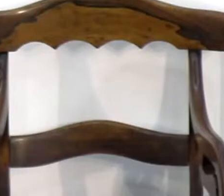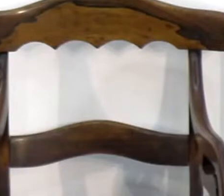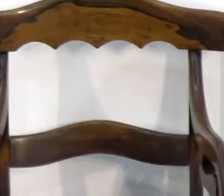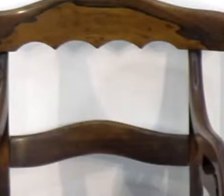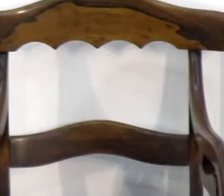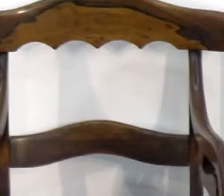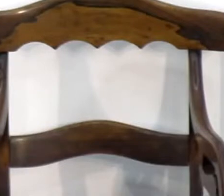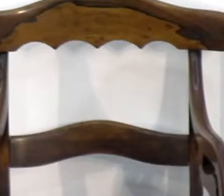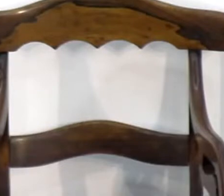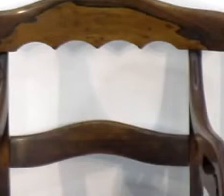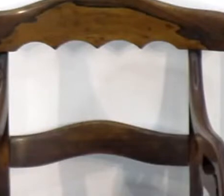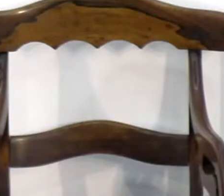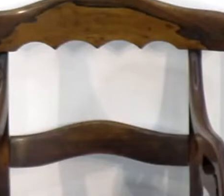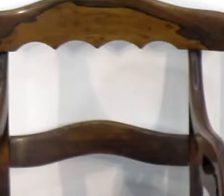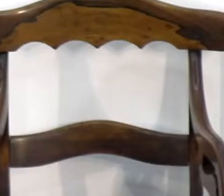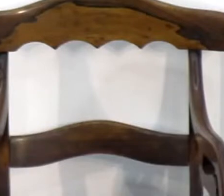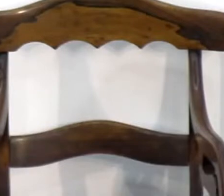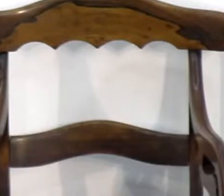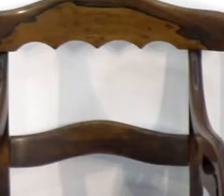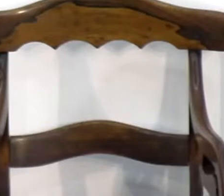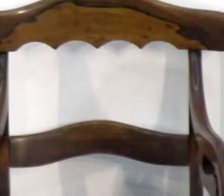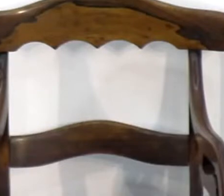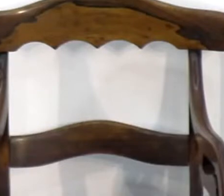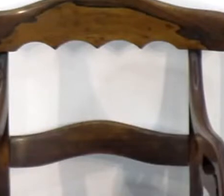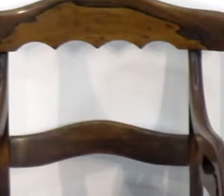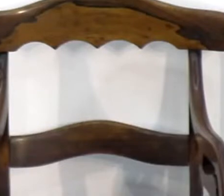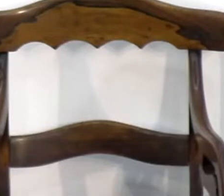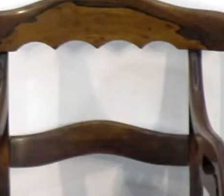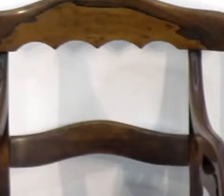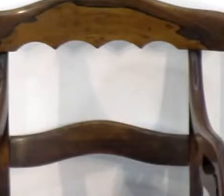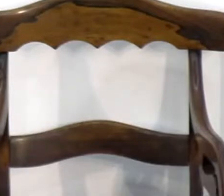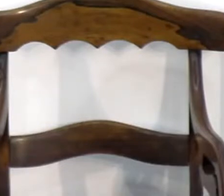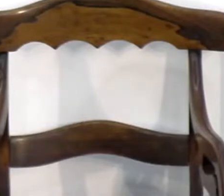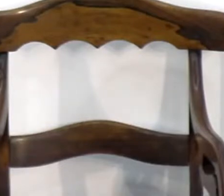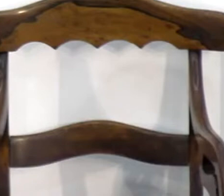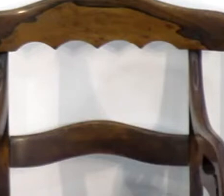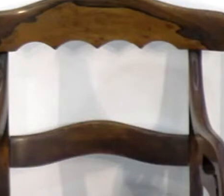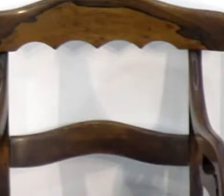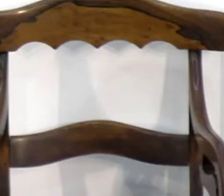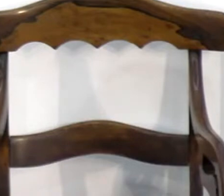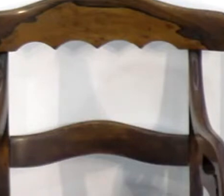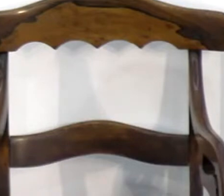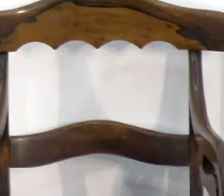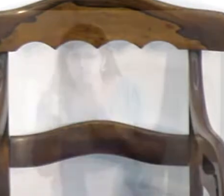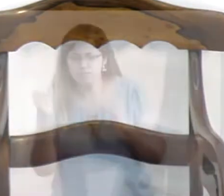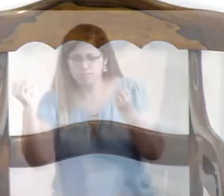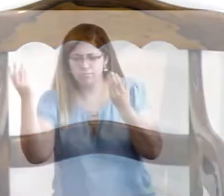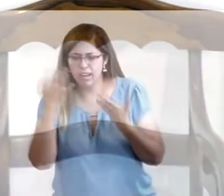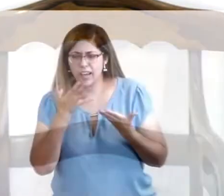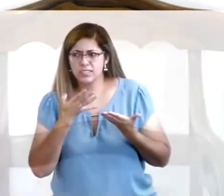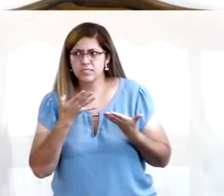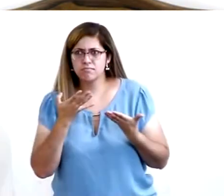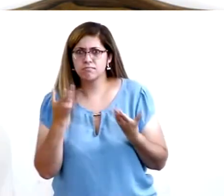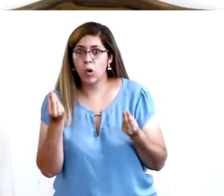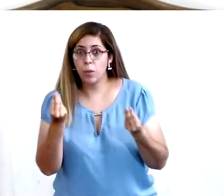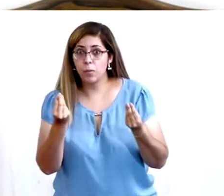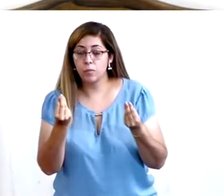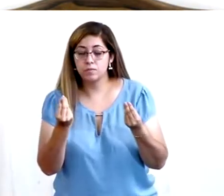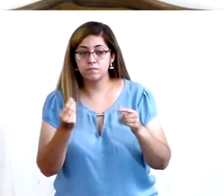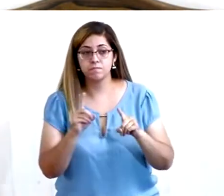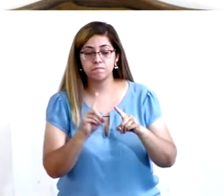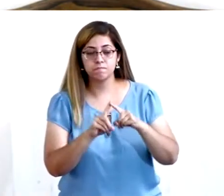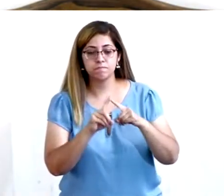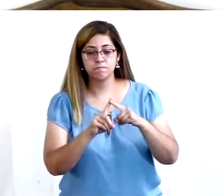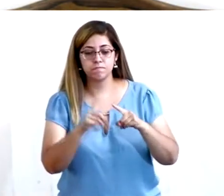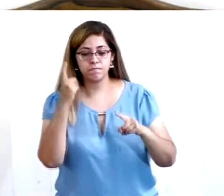imerecida, a graça de Deus. Mas de quanta graça o texto fala? O texto diz que o verbo, ao